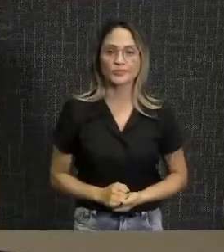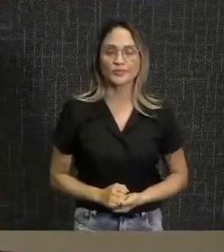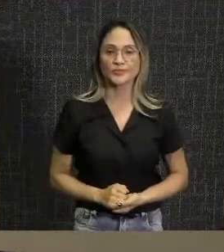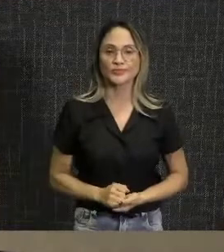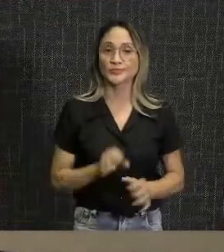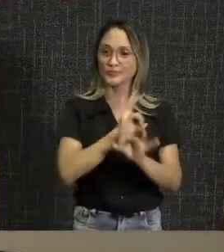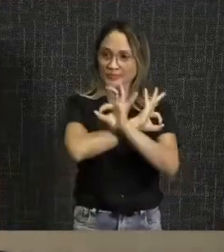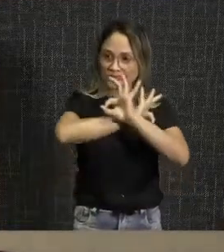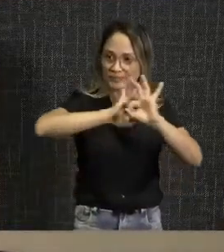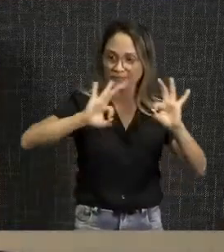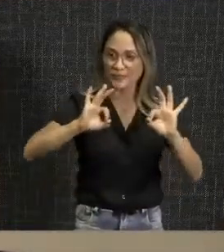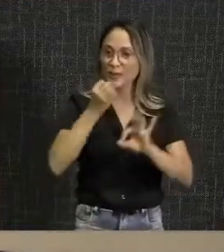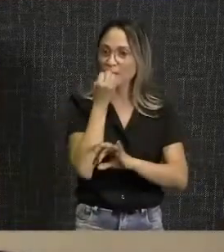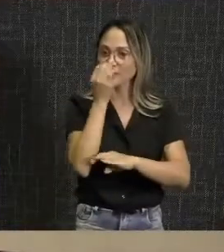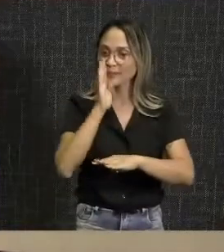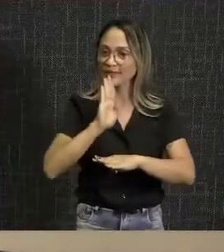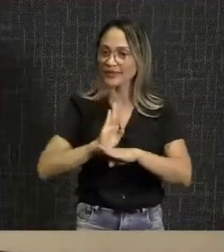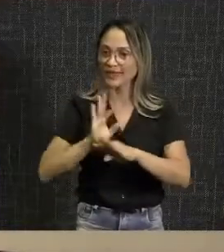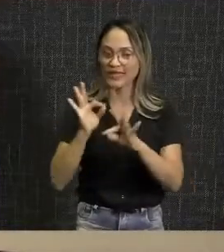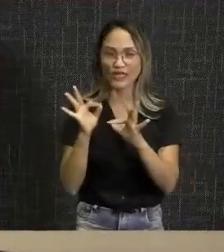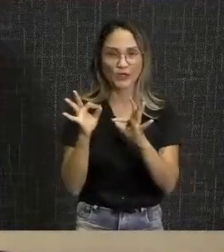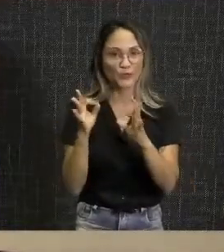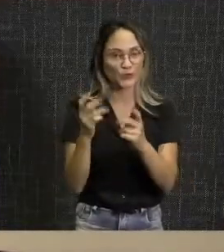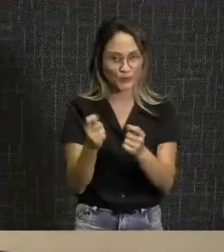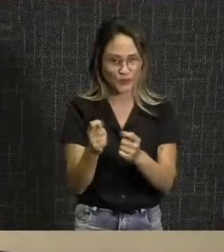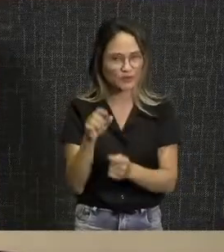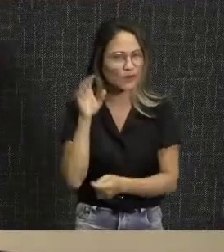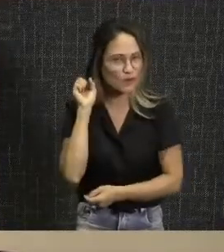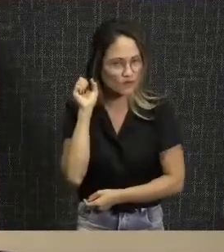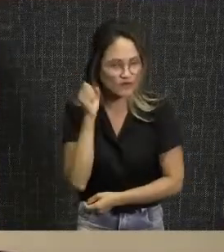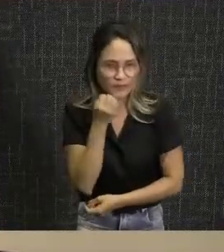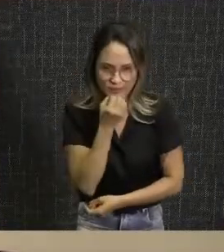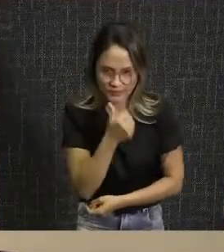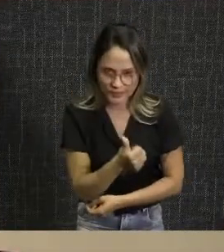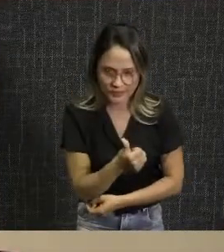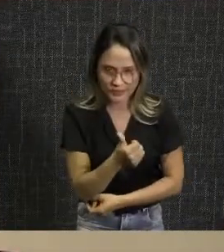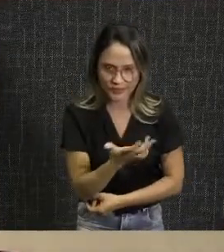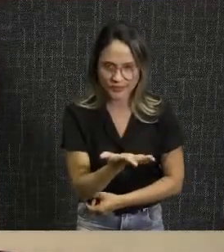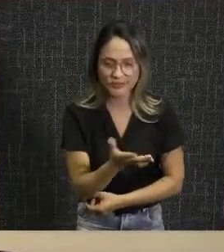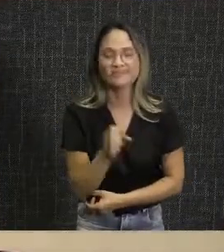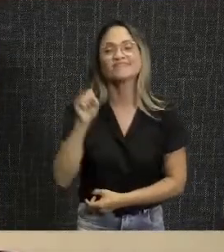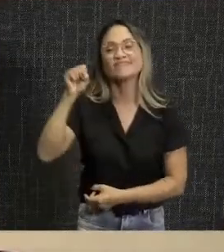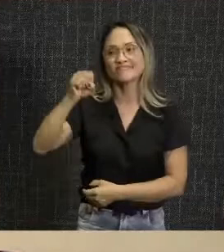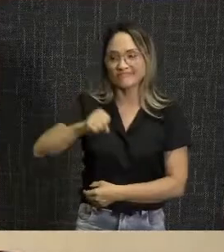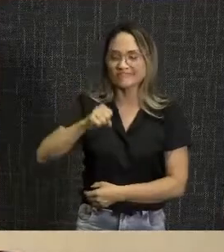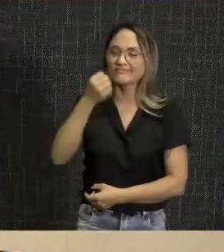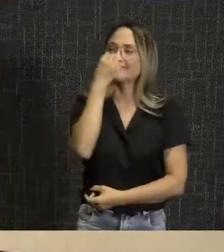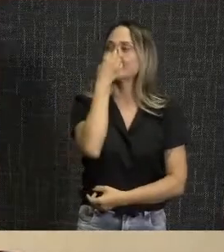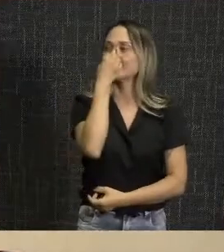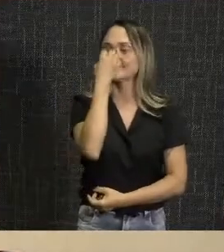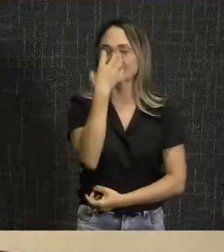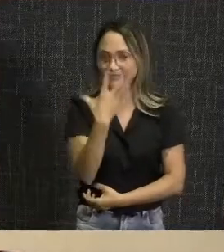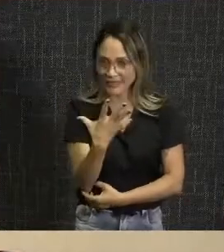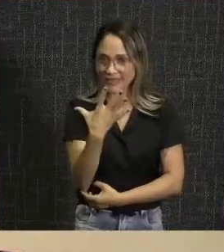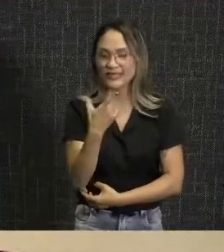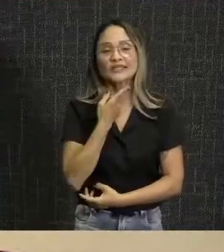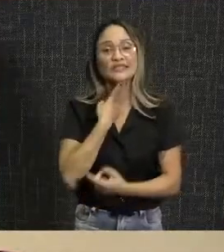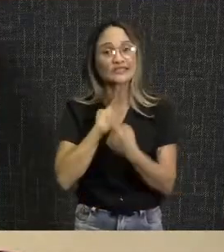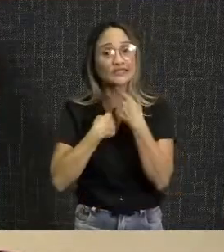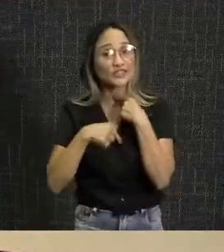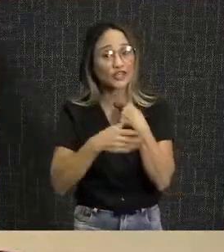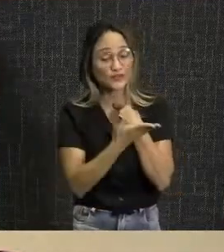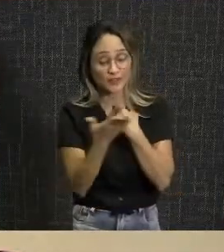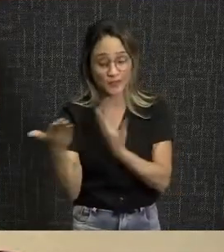Perfeito, boa tarde a todos. Estão me ouvindo bem? Estamos lhe ouvindo muito bem. Queria desejar boas-vindas à